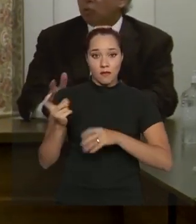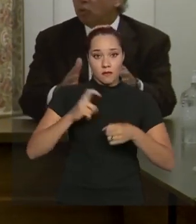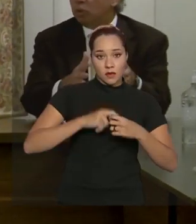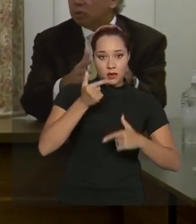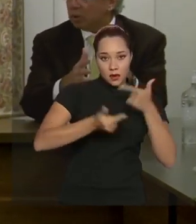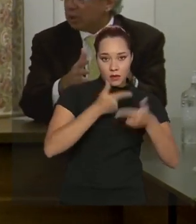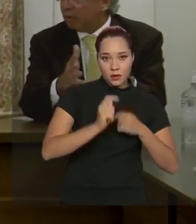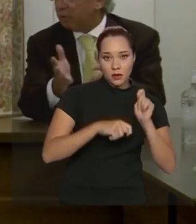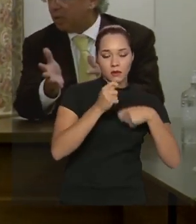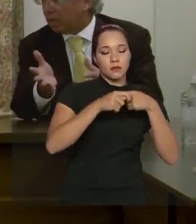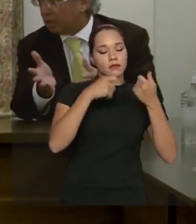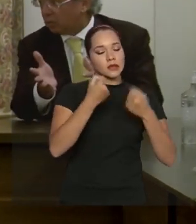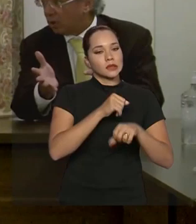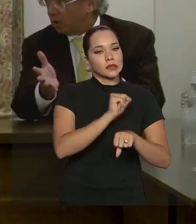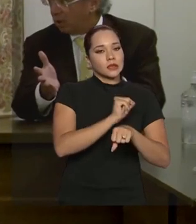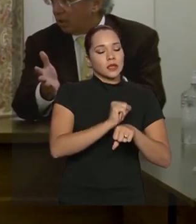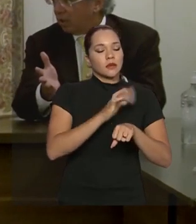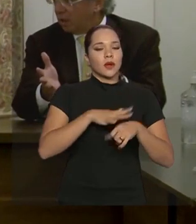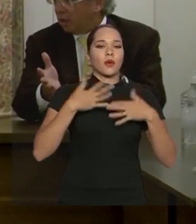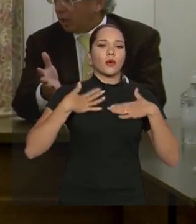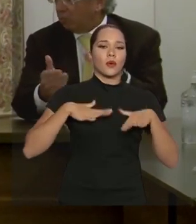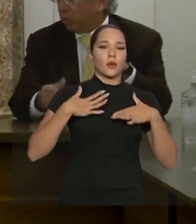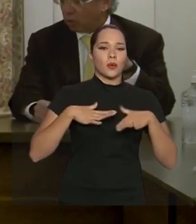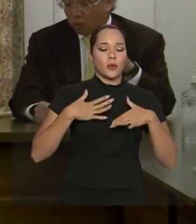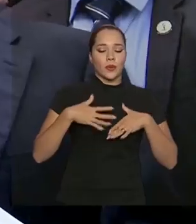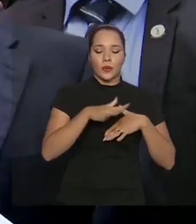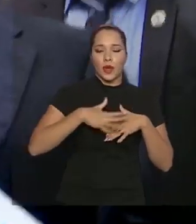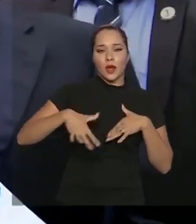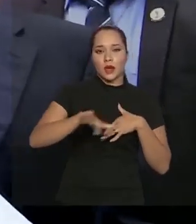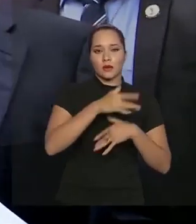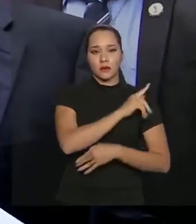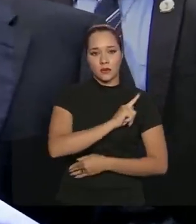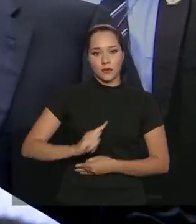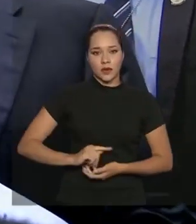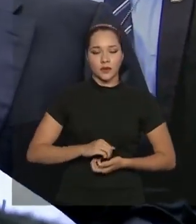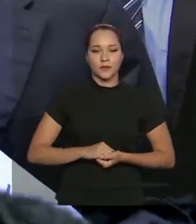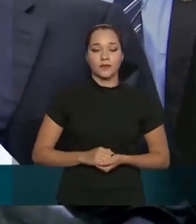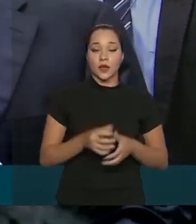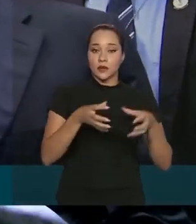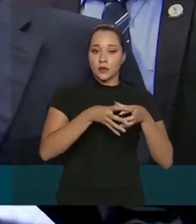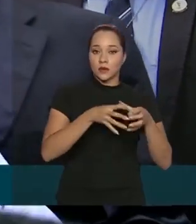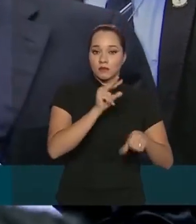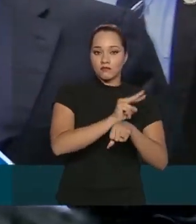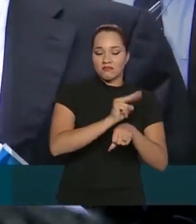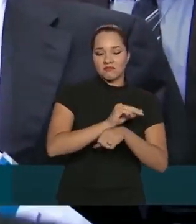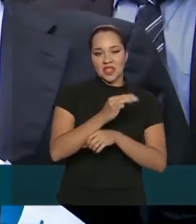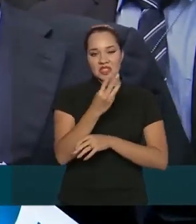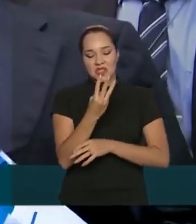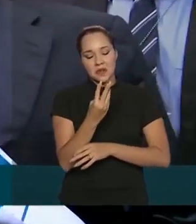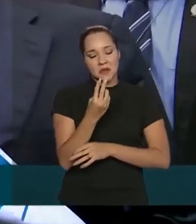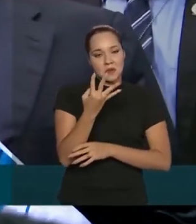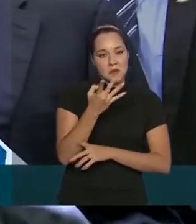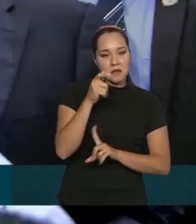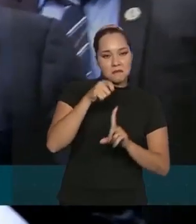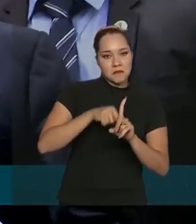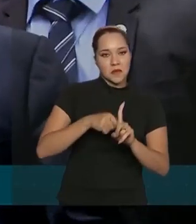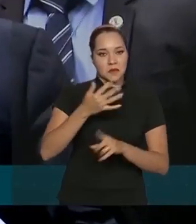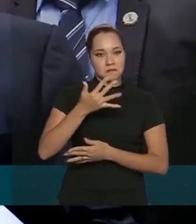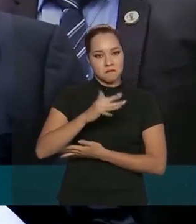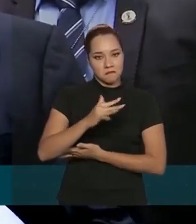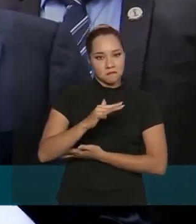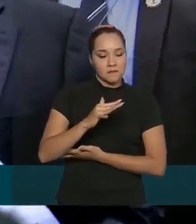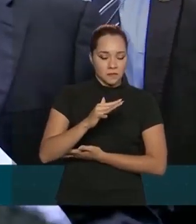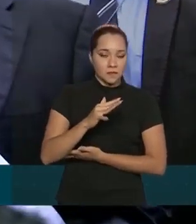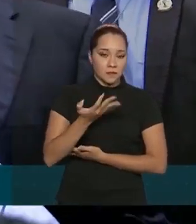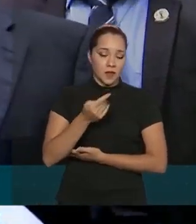econômicas deve ocorrer para dar fôlego às iniciativas do governo. Nesta camada de proteção, temos aí três, quatro meses, que